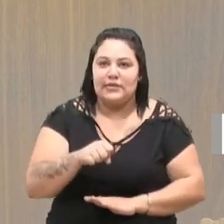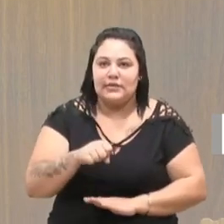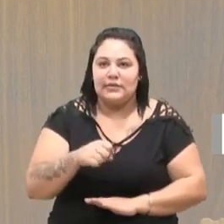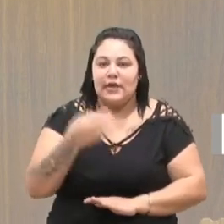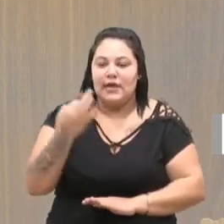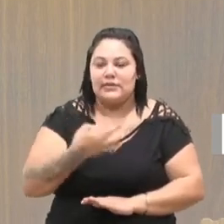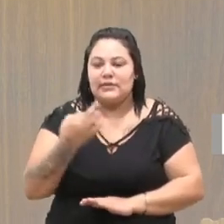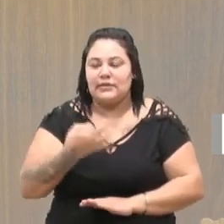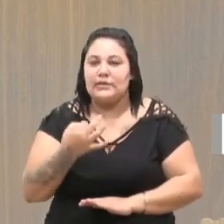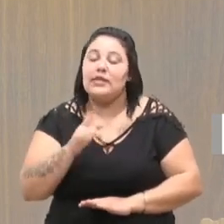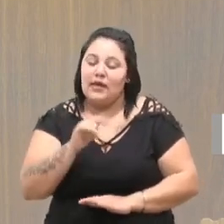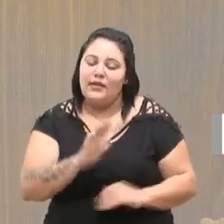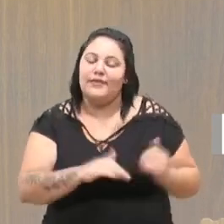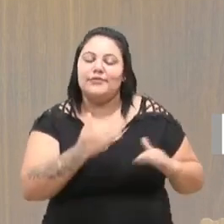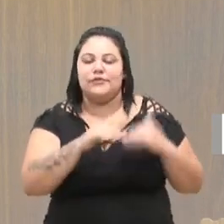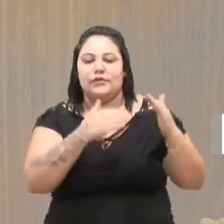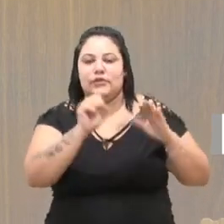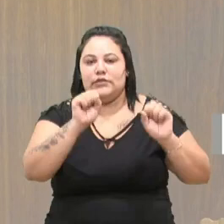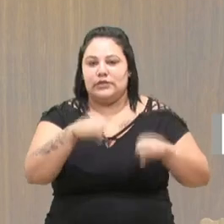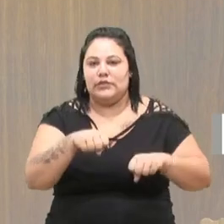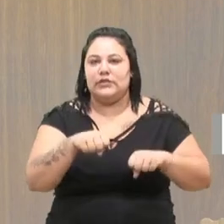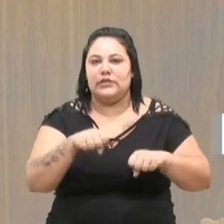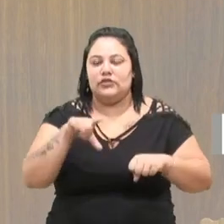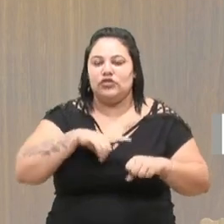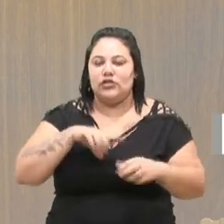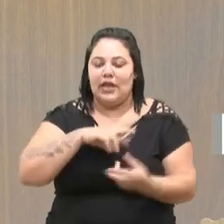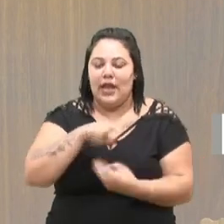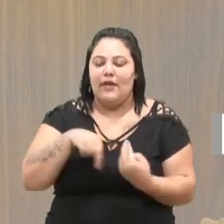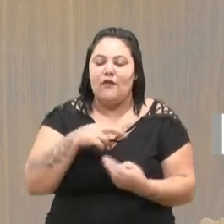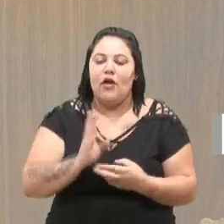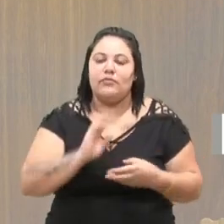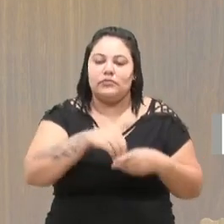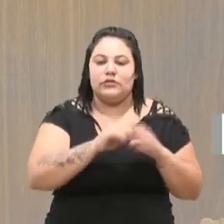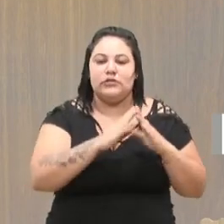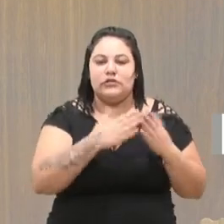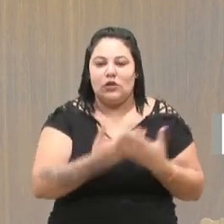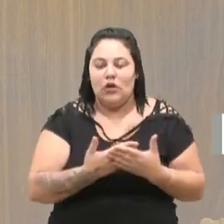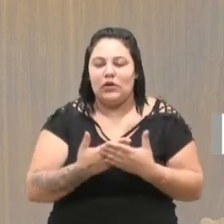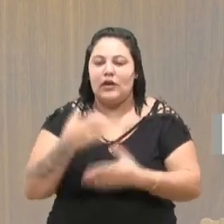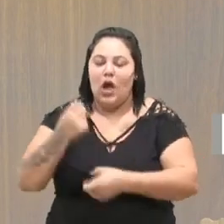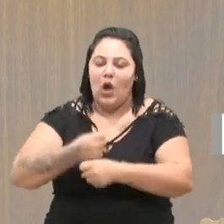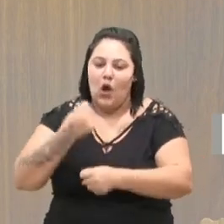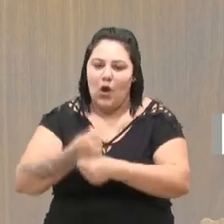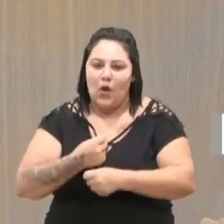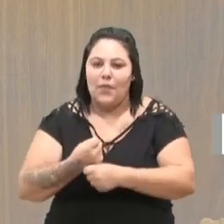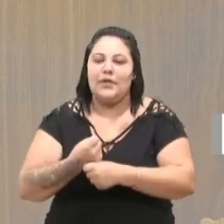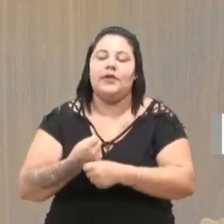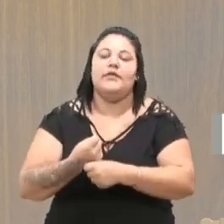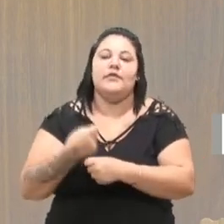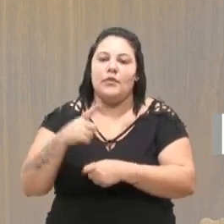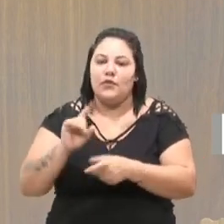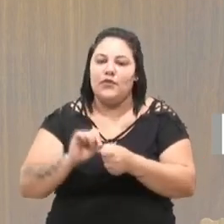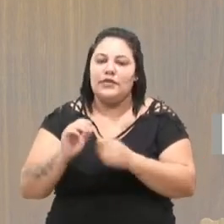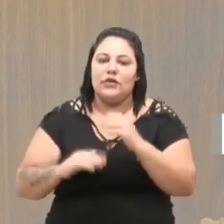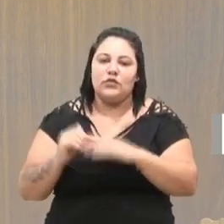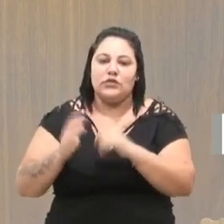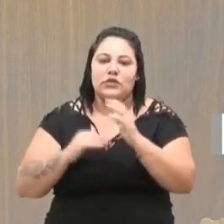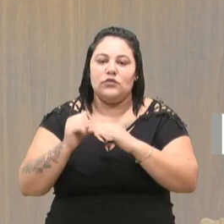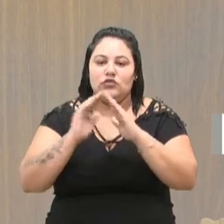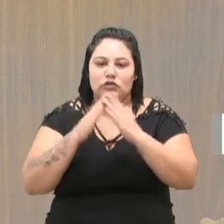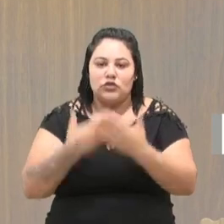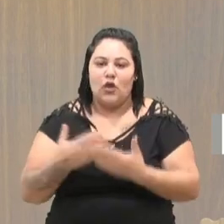um avanço, de que a gente tem aqui as reformas das escolas, a construção de escolas novas, e isso é algo